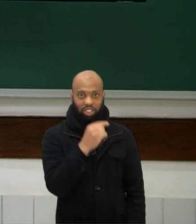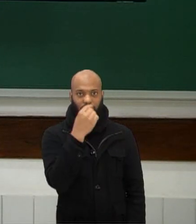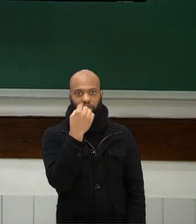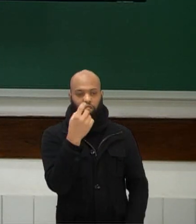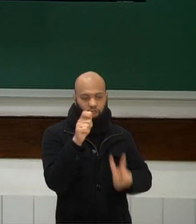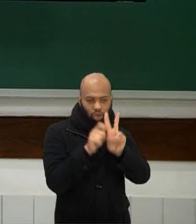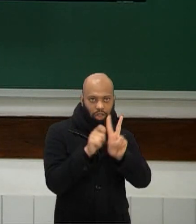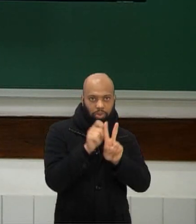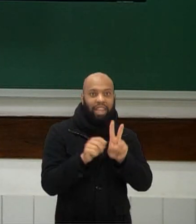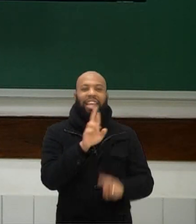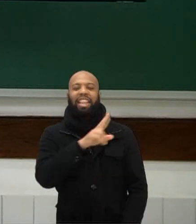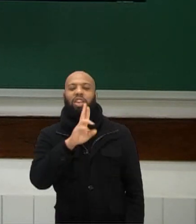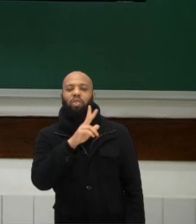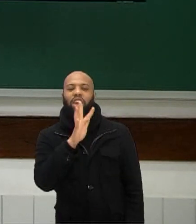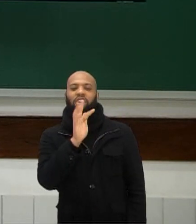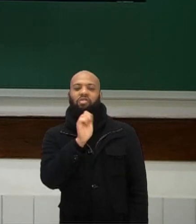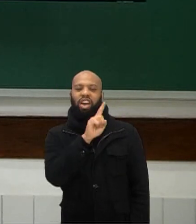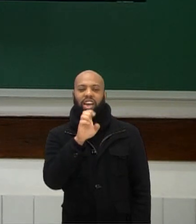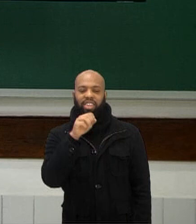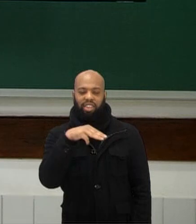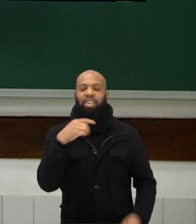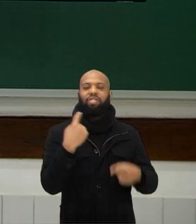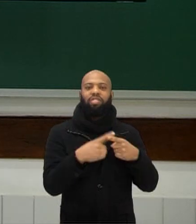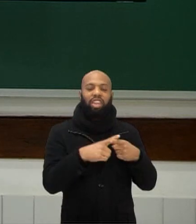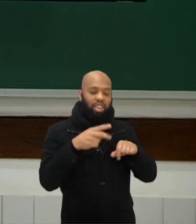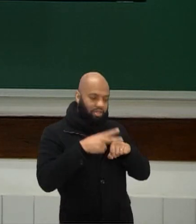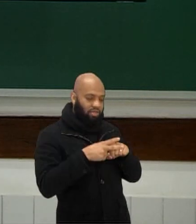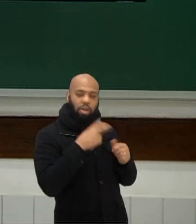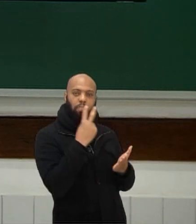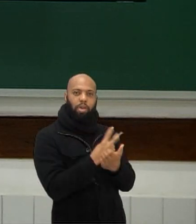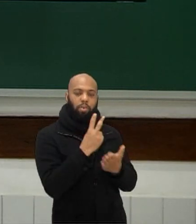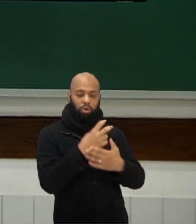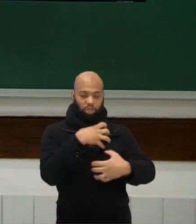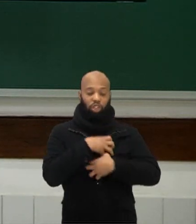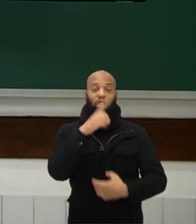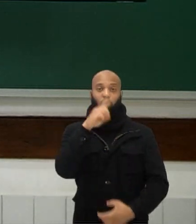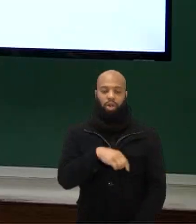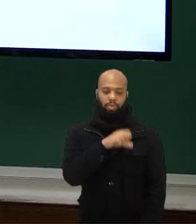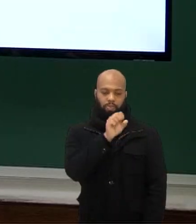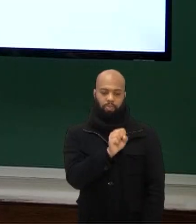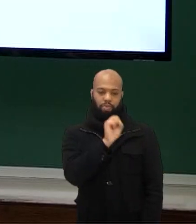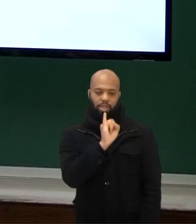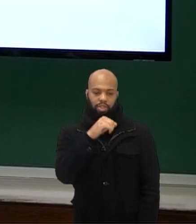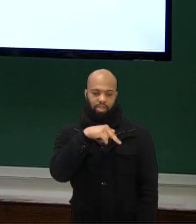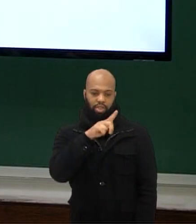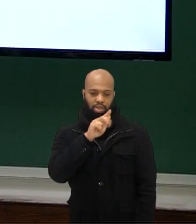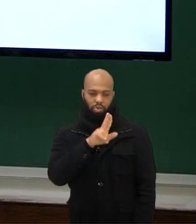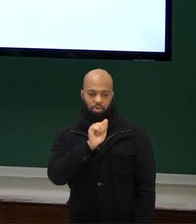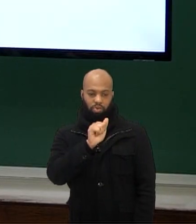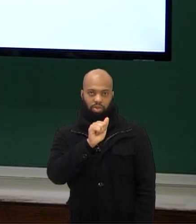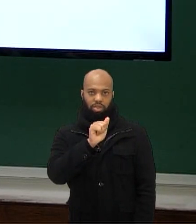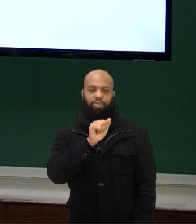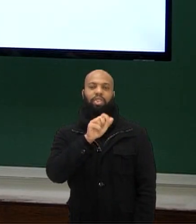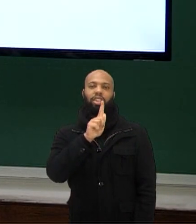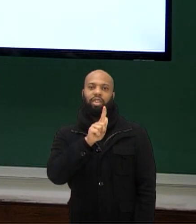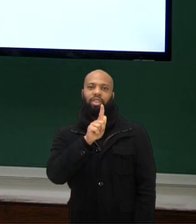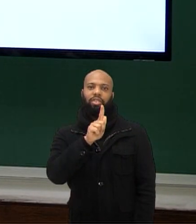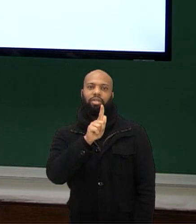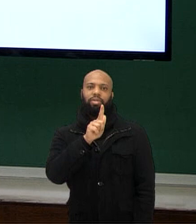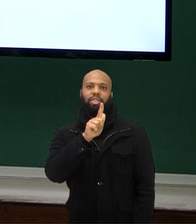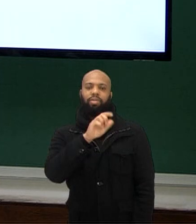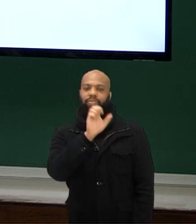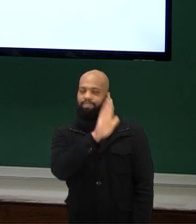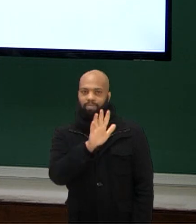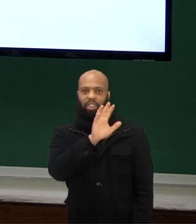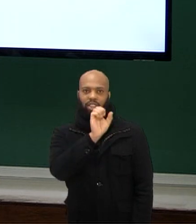é fazem, é faz. O verbo continua no singular. Então, o verbo fazer, ele vai continuar no singular, indiferente da